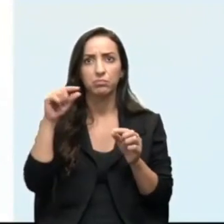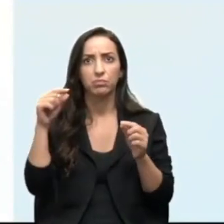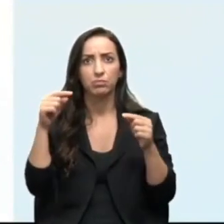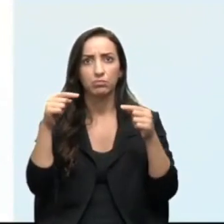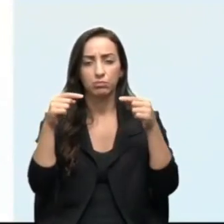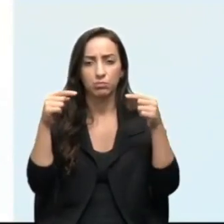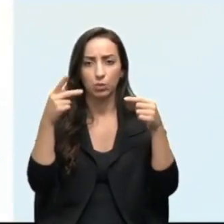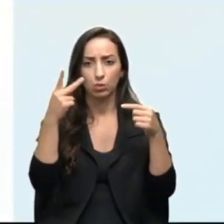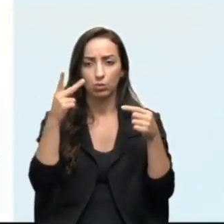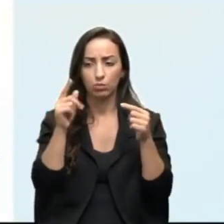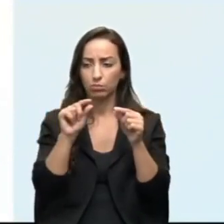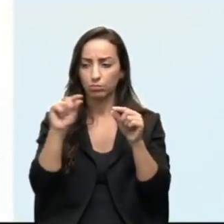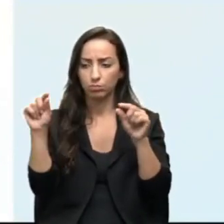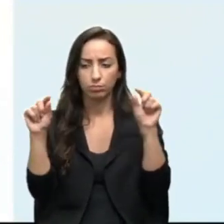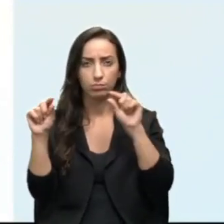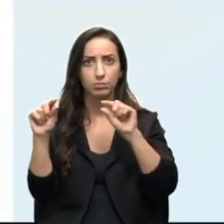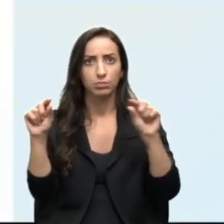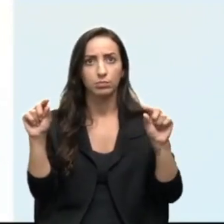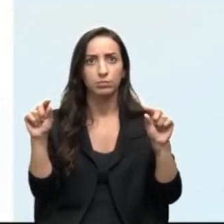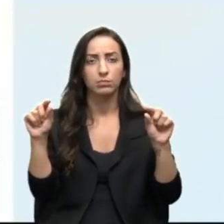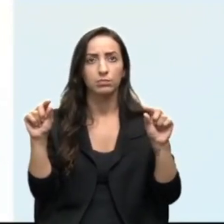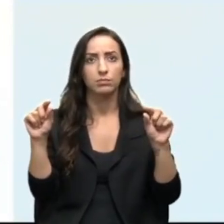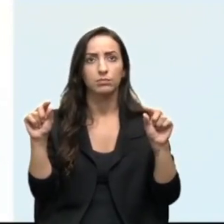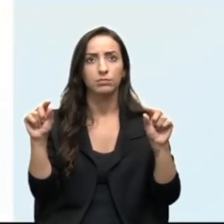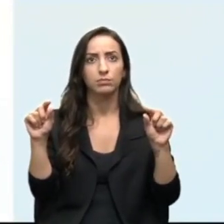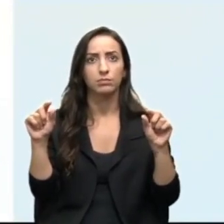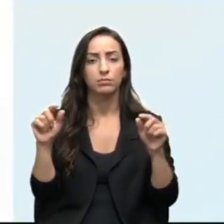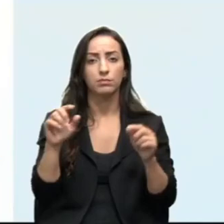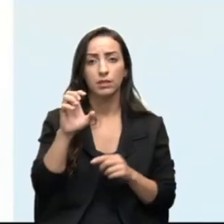2 pernas, né, no dimensionamento, e esse